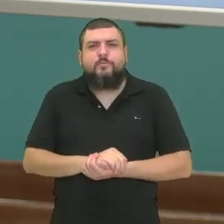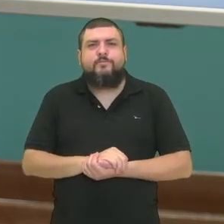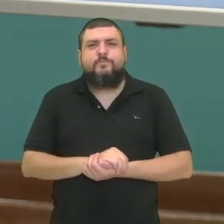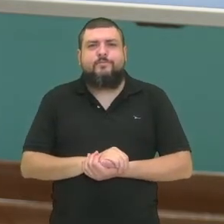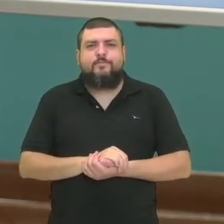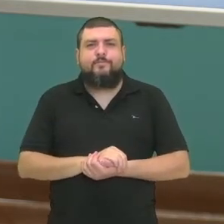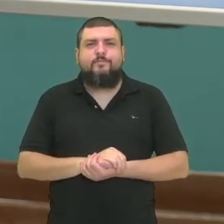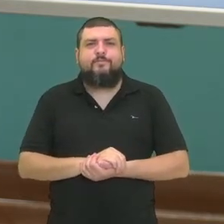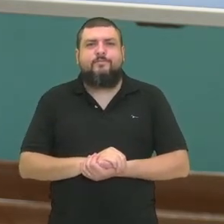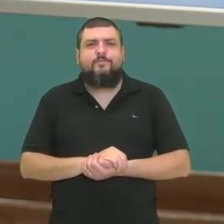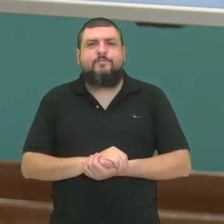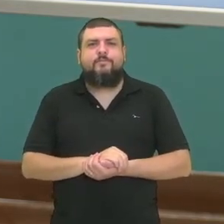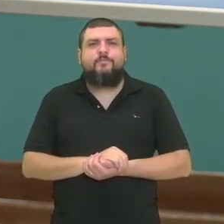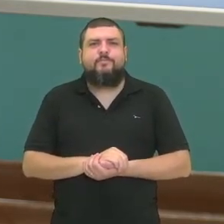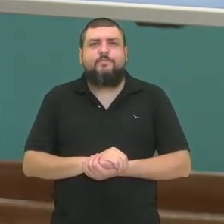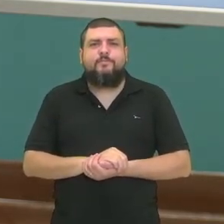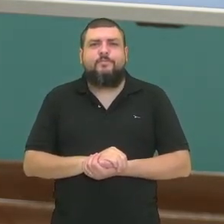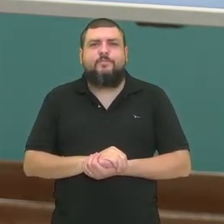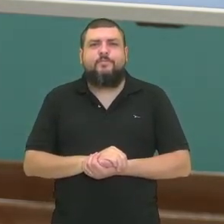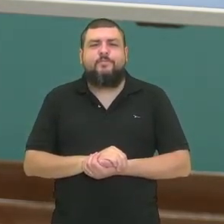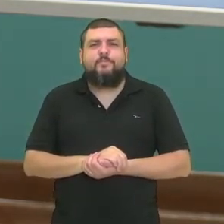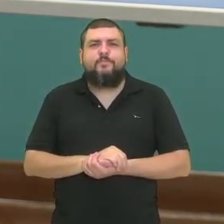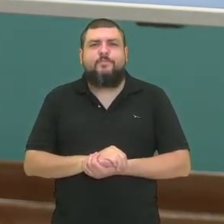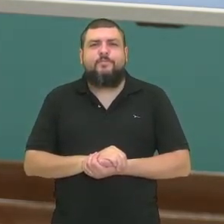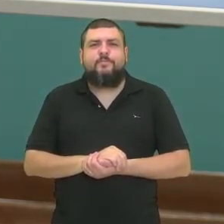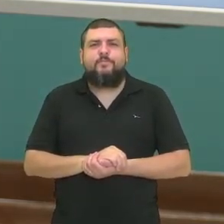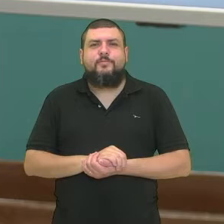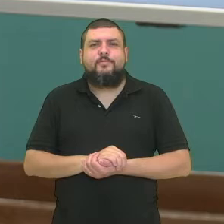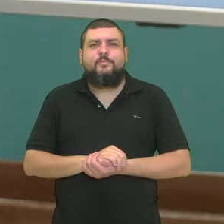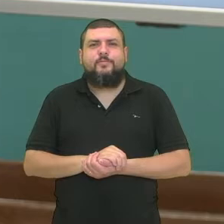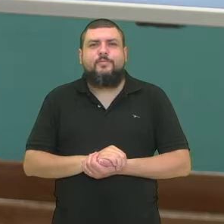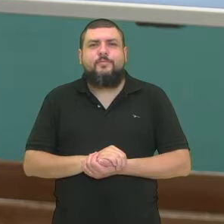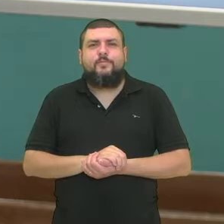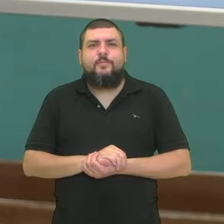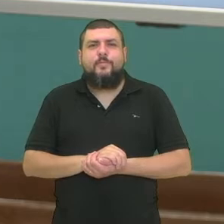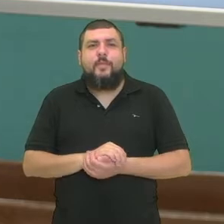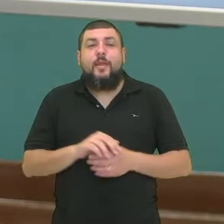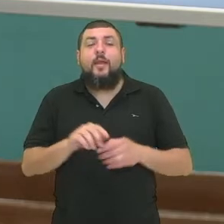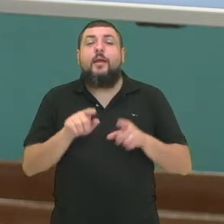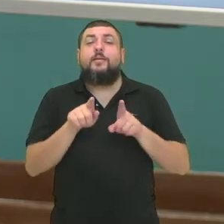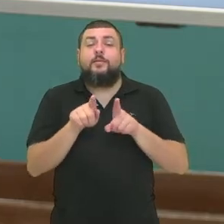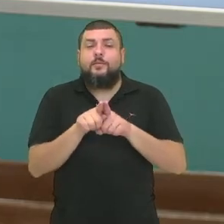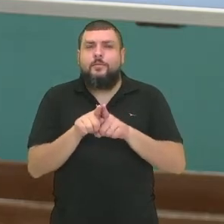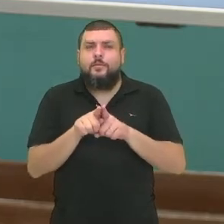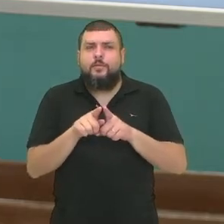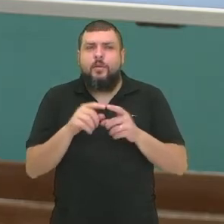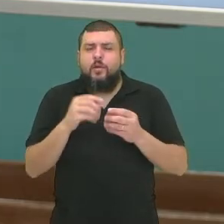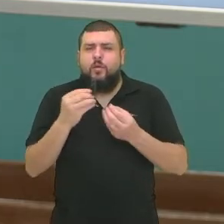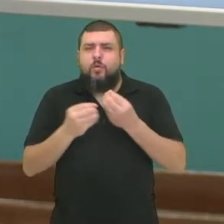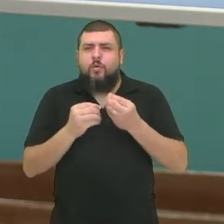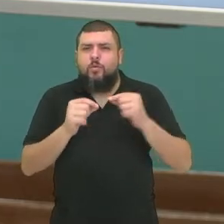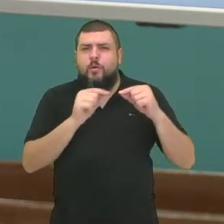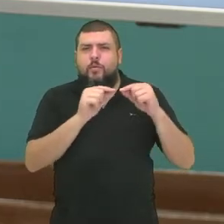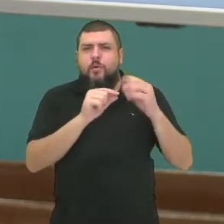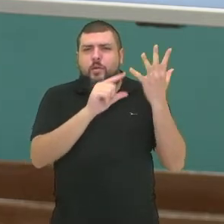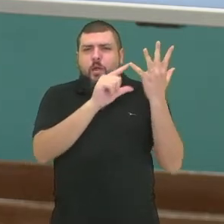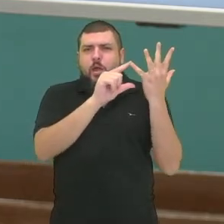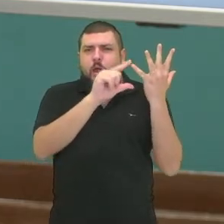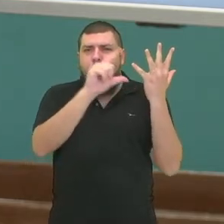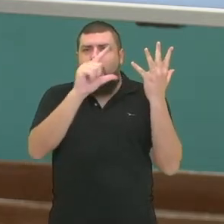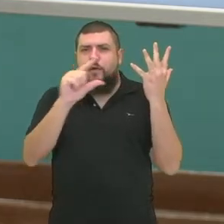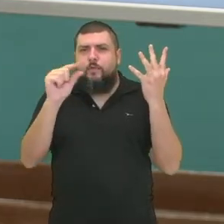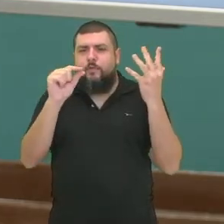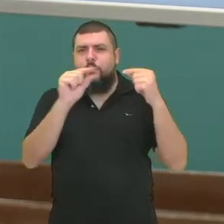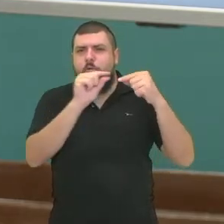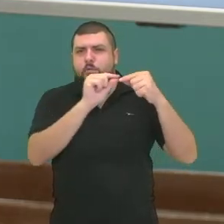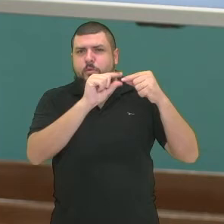bem. Temos aqui então a classificação dos vegetais também, olha aqui, ó, quanto às folhas serem largas, né? Por exemplo, aqui, ó,